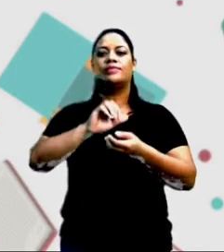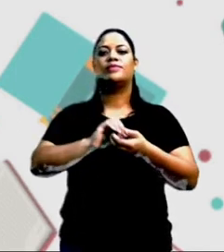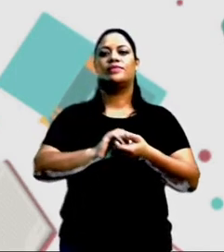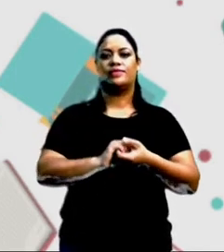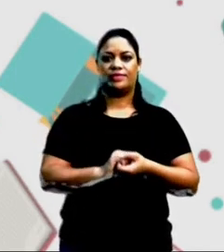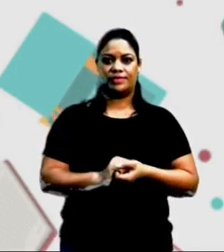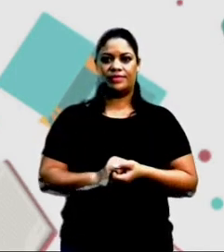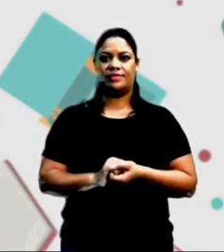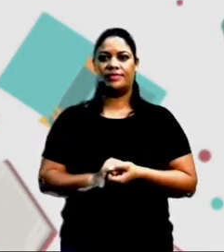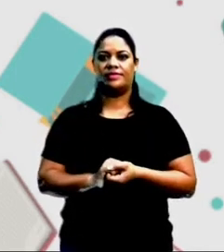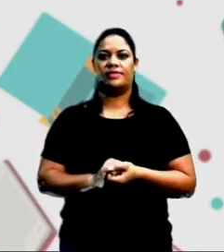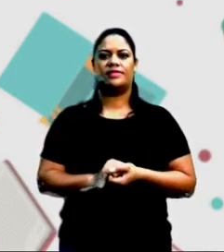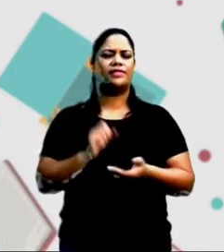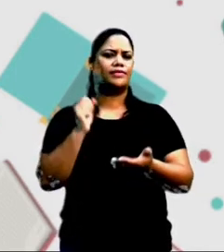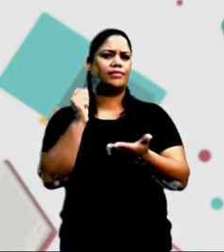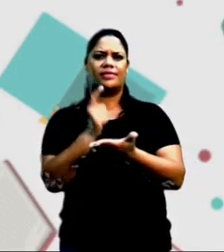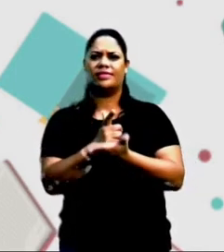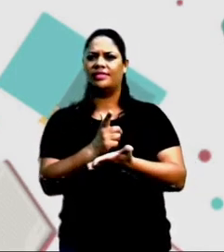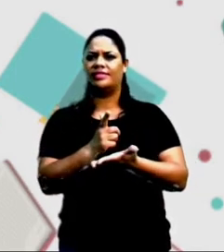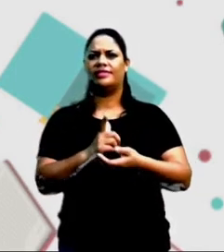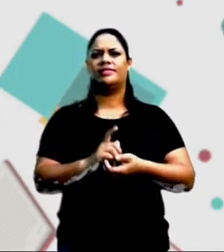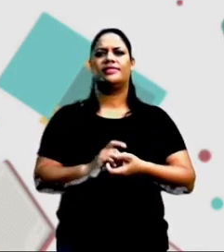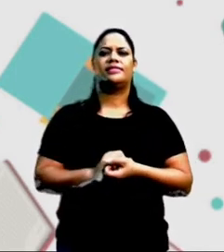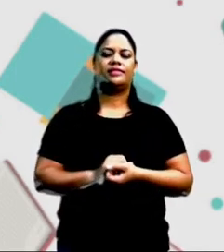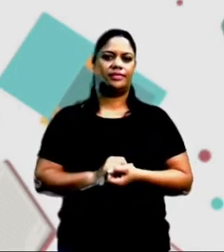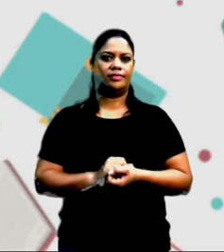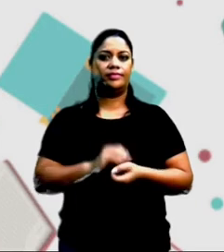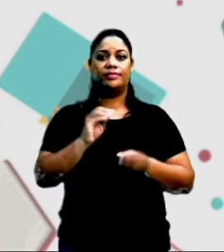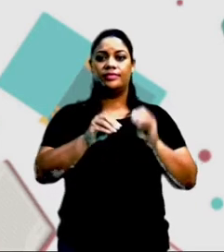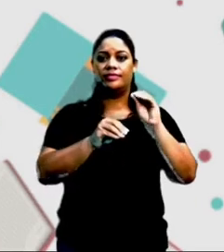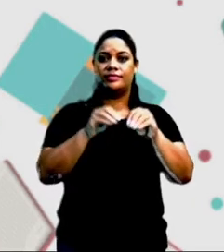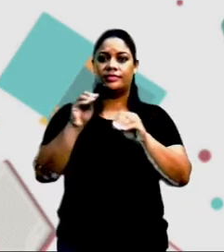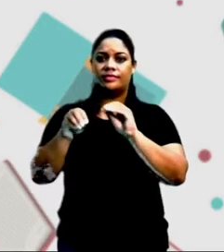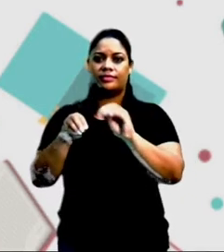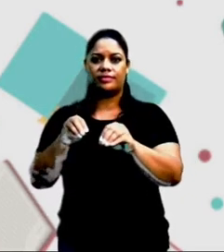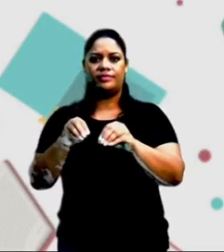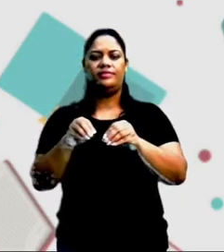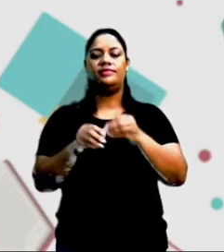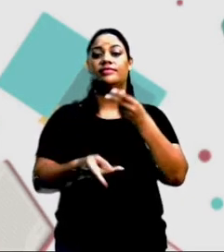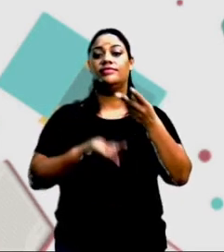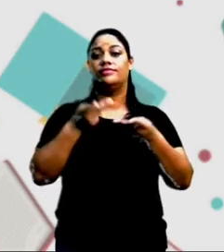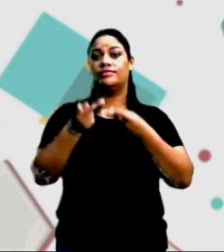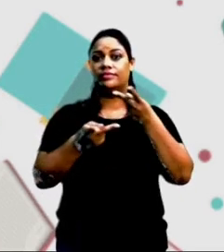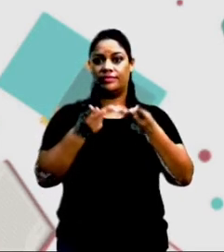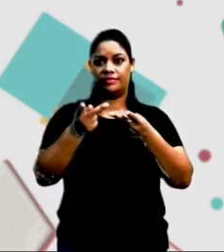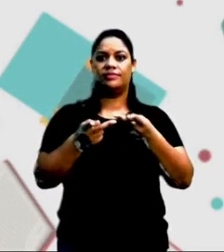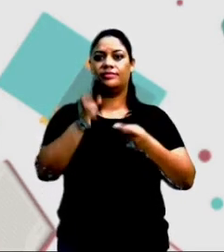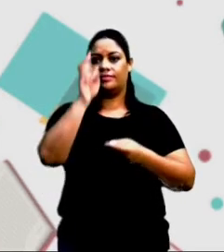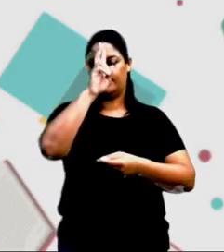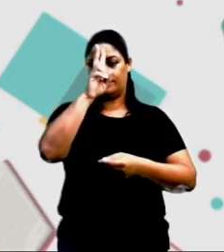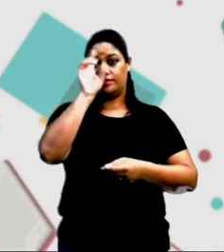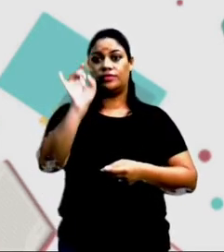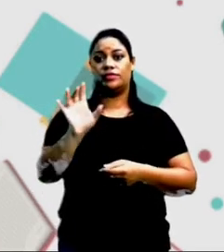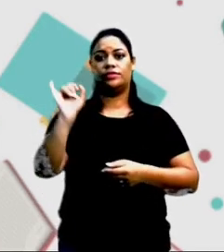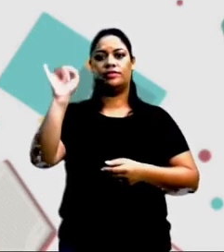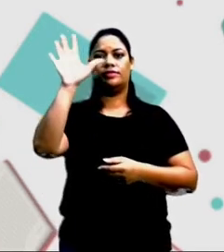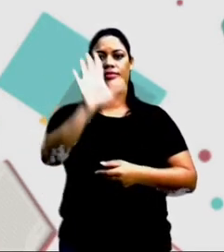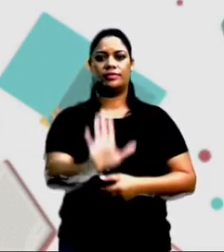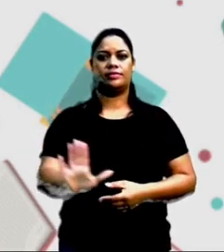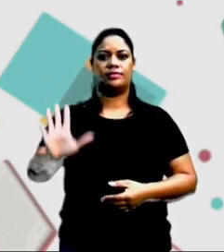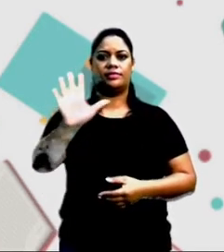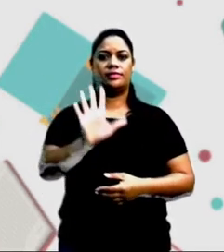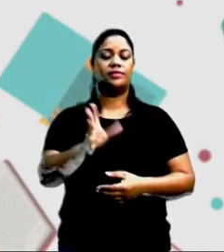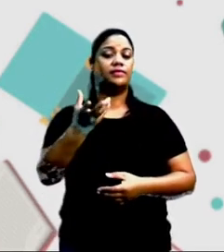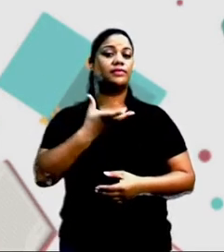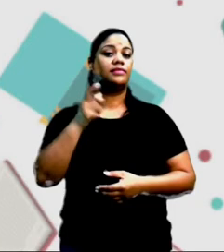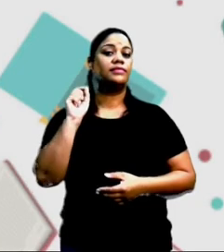Bento comprando, plantando e contando a história através só de imagem. No final, o que é